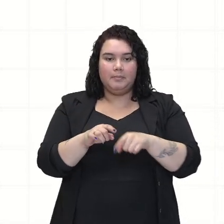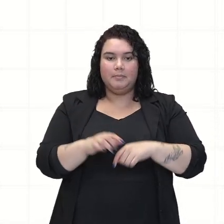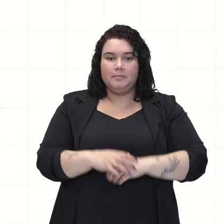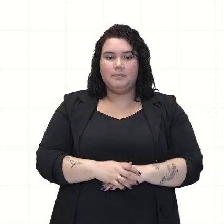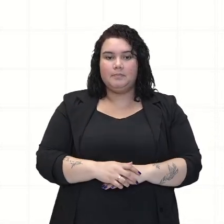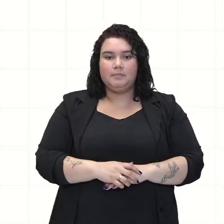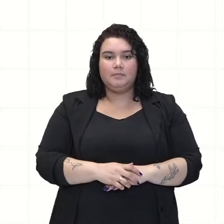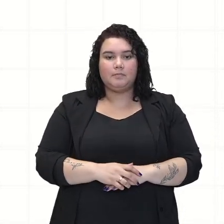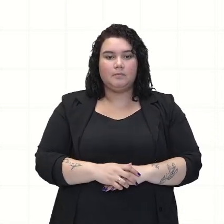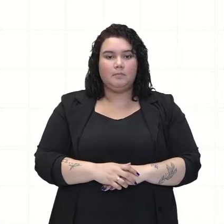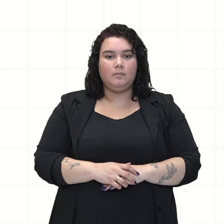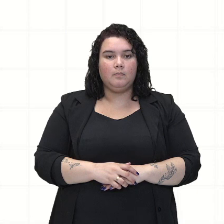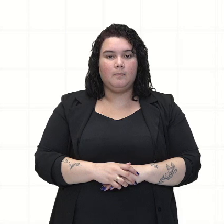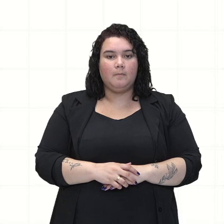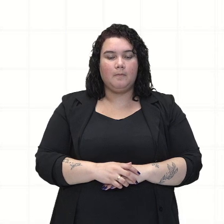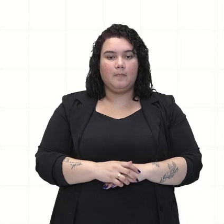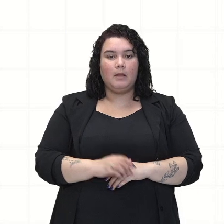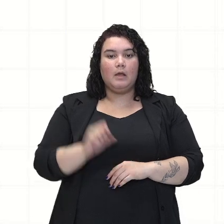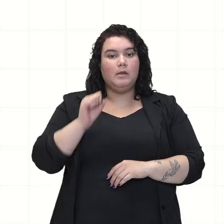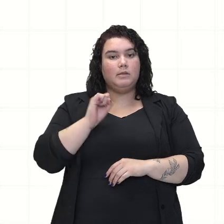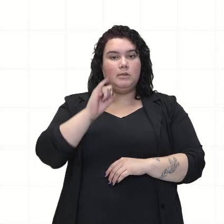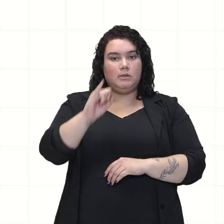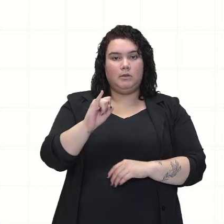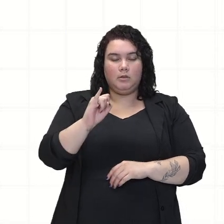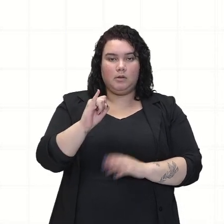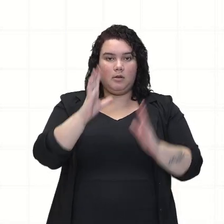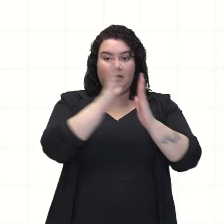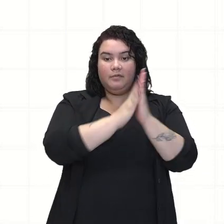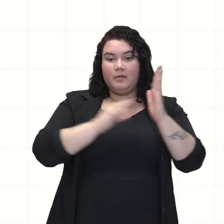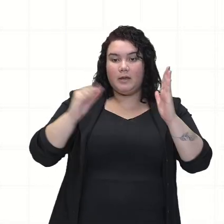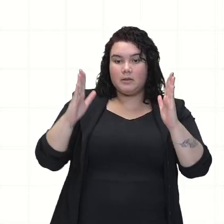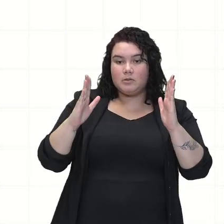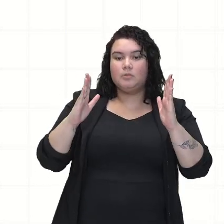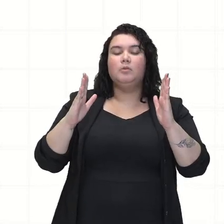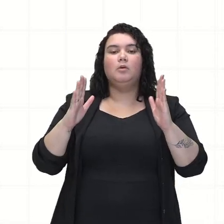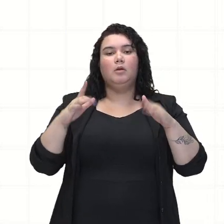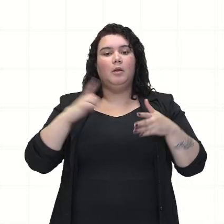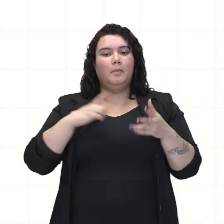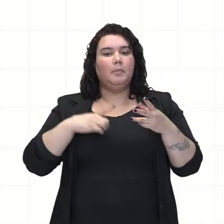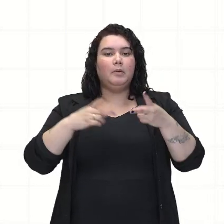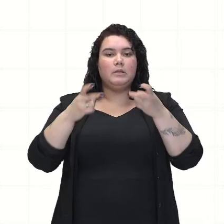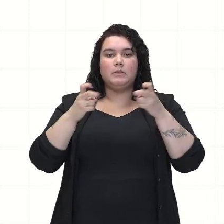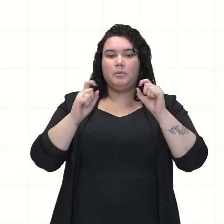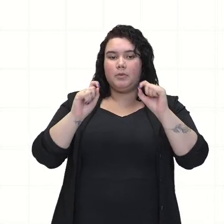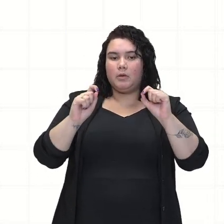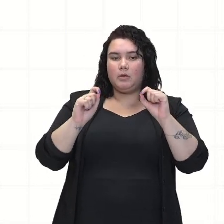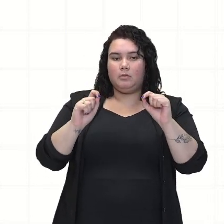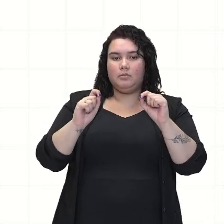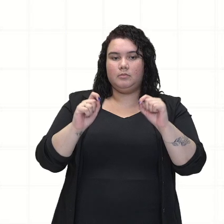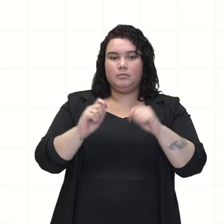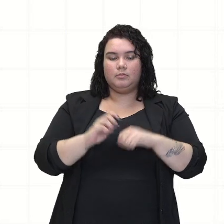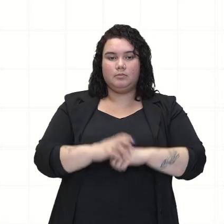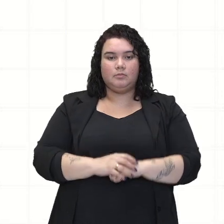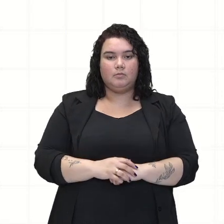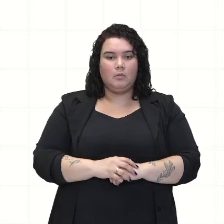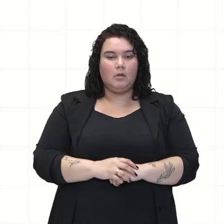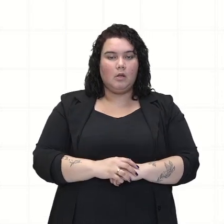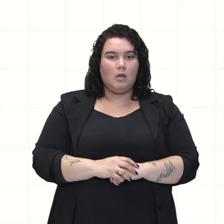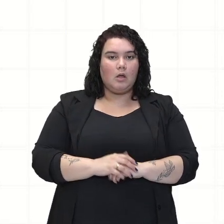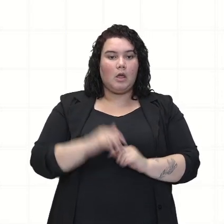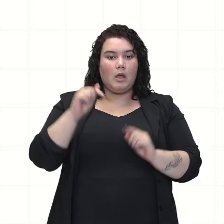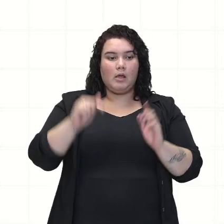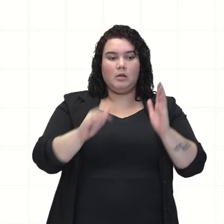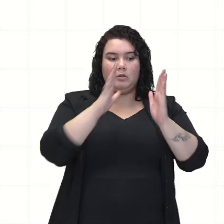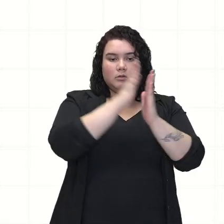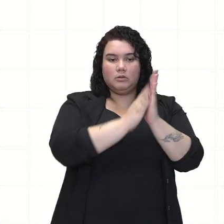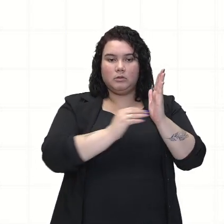Né? Se fosse uma reflexão, o que nós vamos perceber? Né? Que para fazer uma reflexão, nós